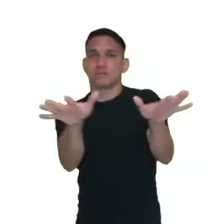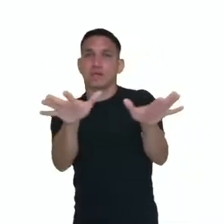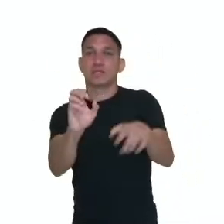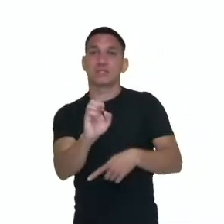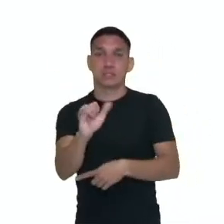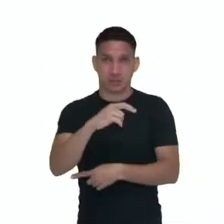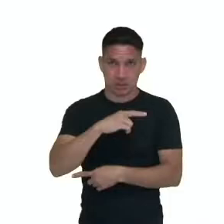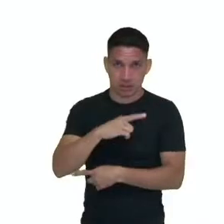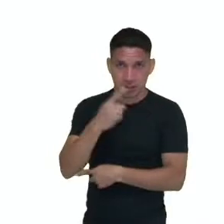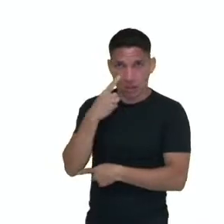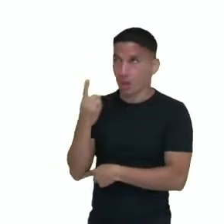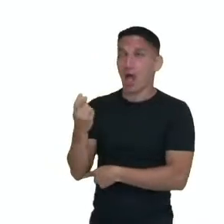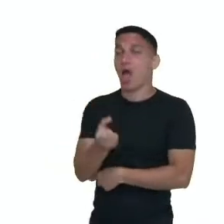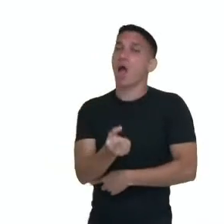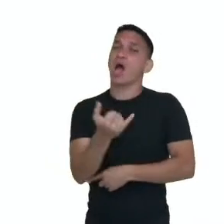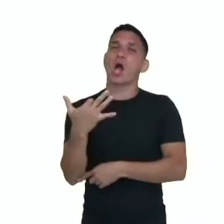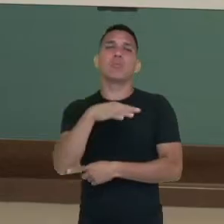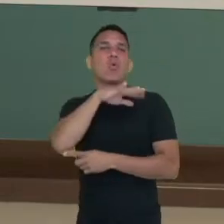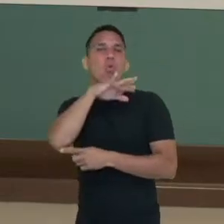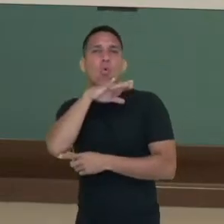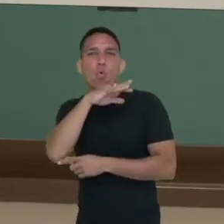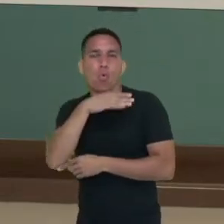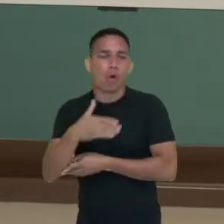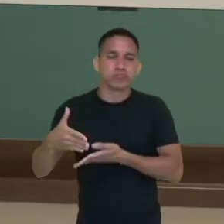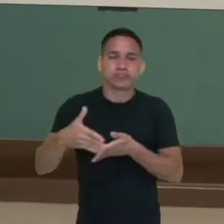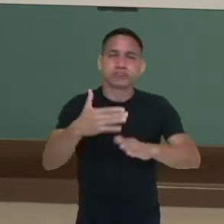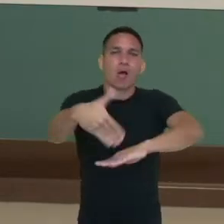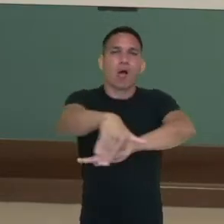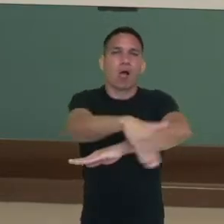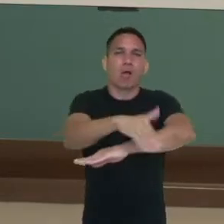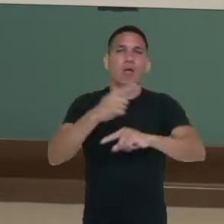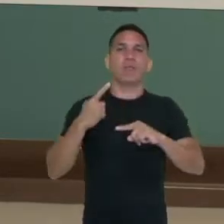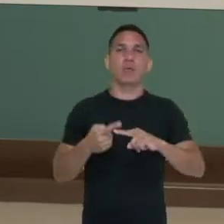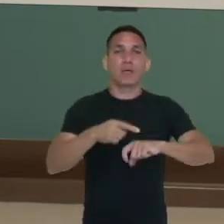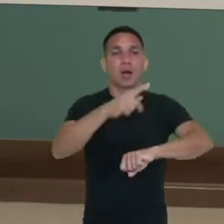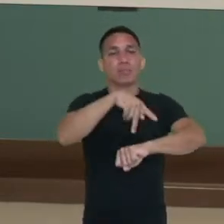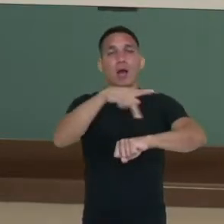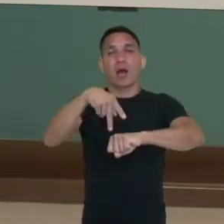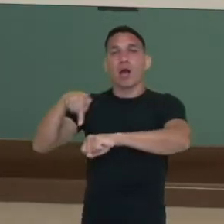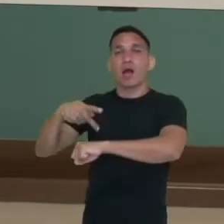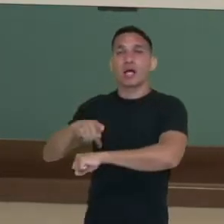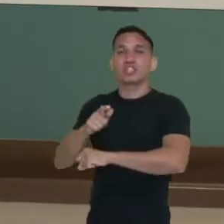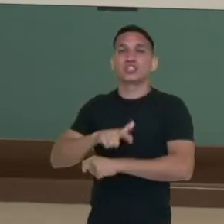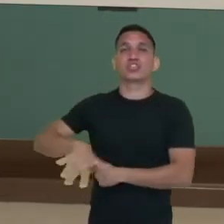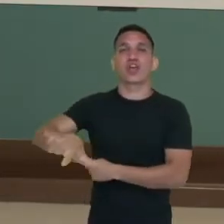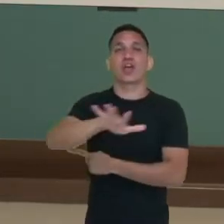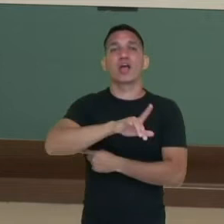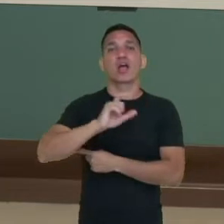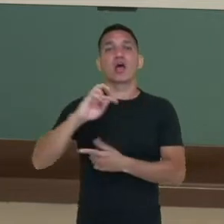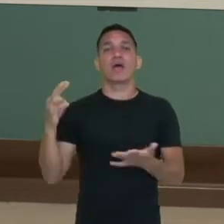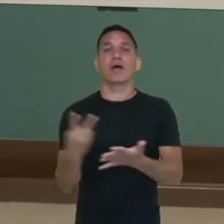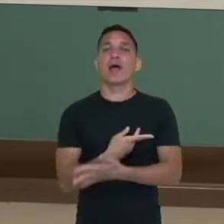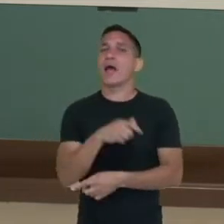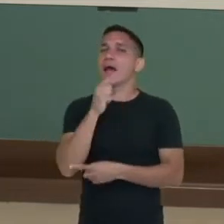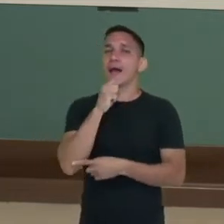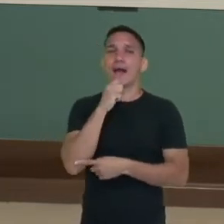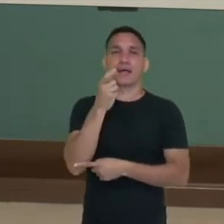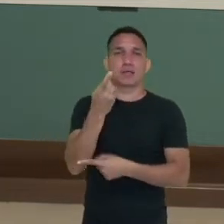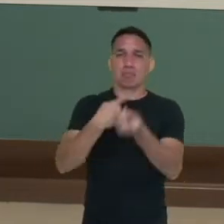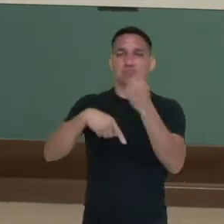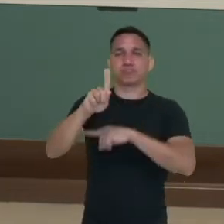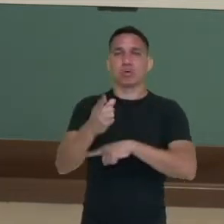muitas delas têm condições ruins de tráfego, devido aos países de modo geral serem subdesenvolvidos, tá